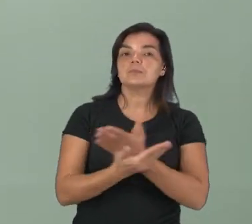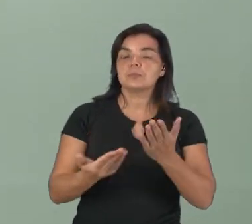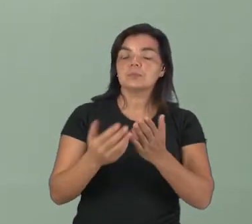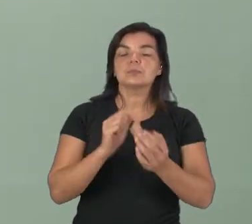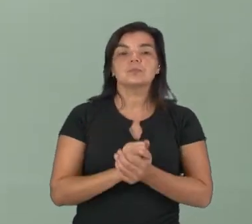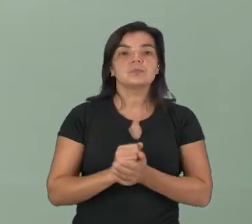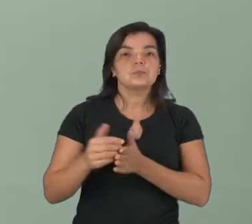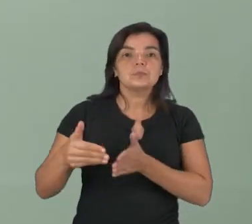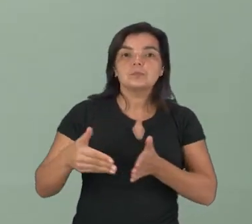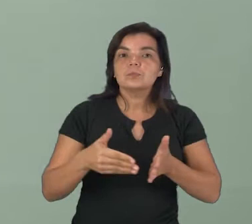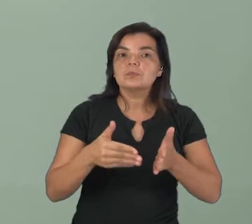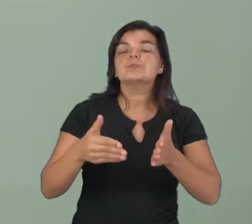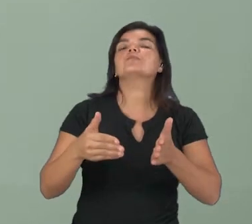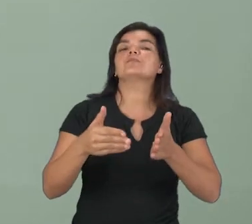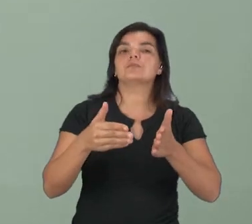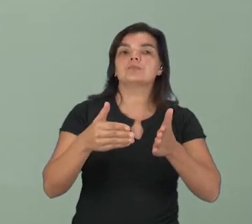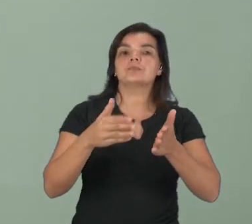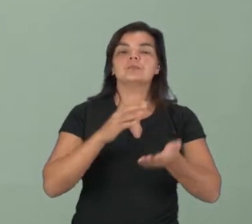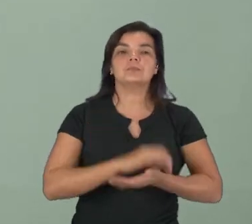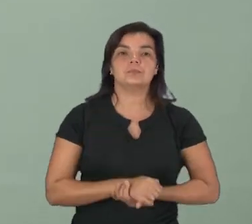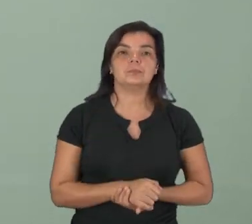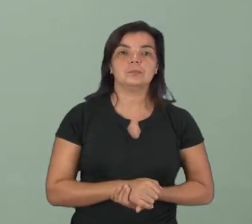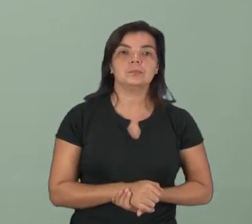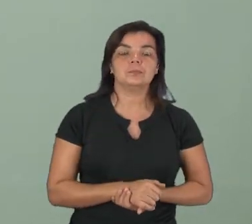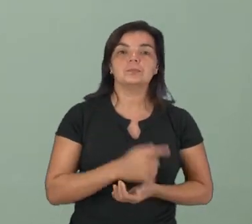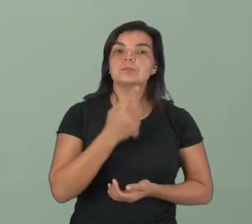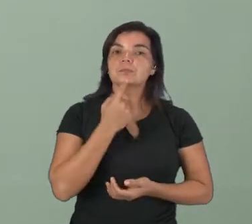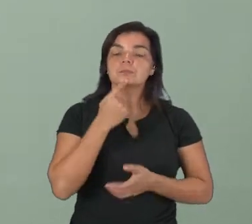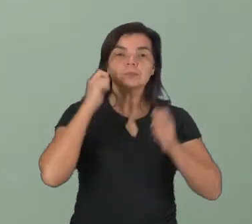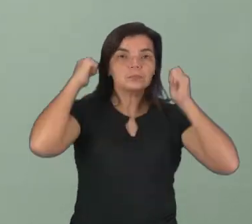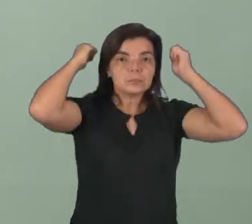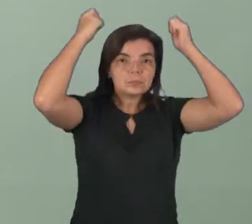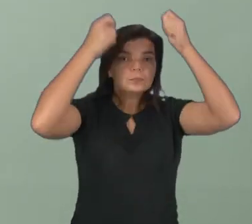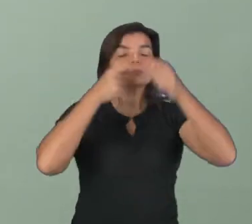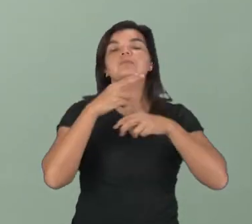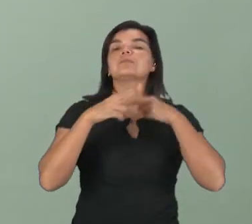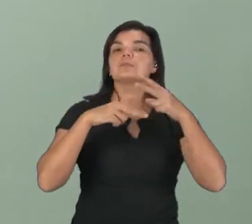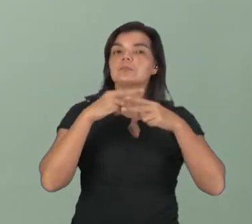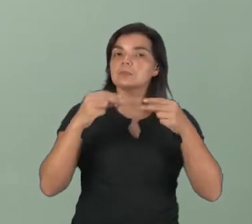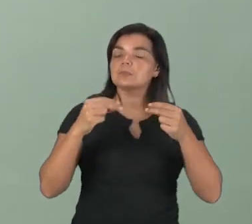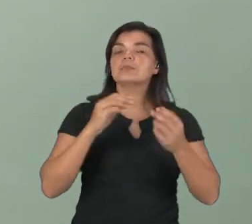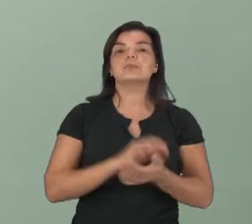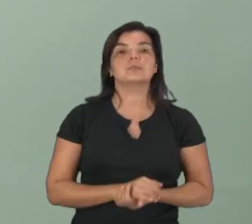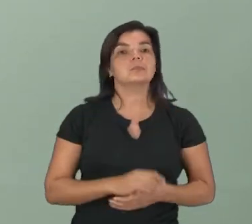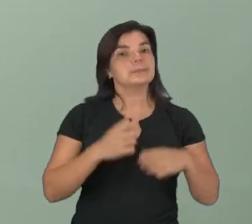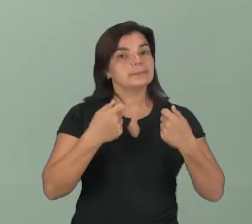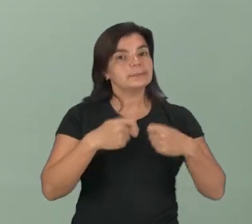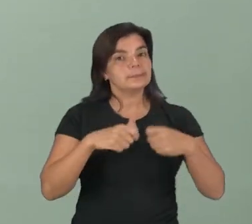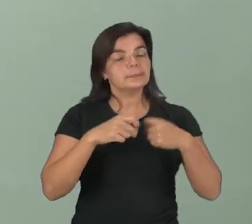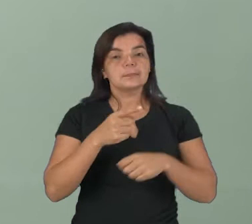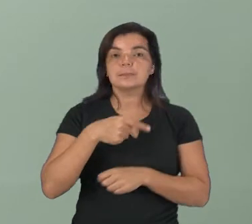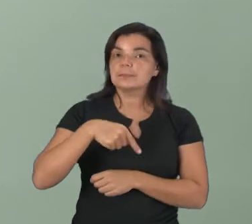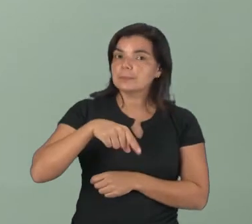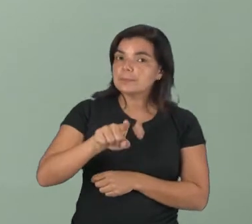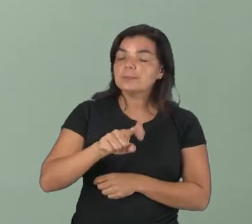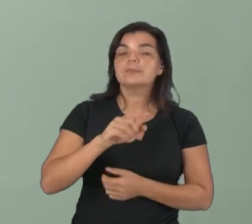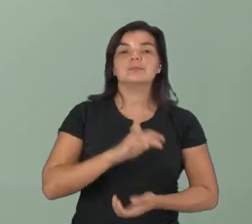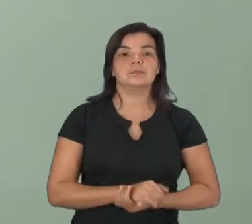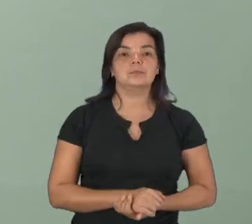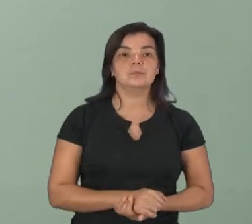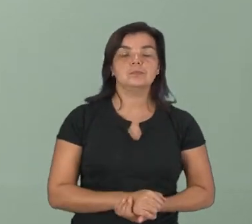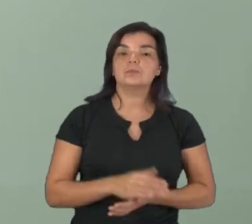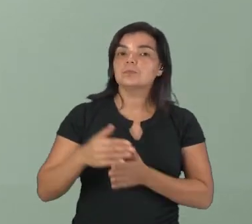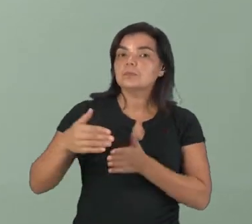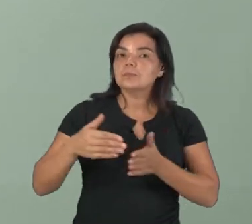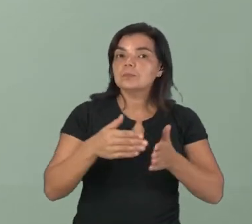o percurso, o caminho que a Chapeuzinho Vermelho deveria ter seguido. O